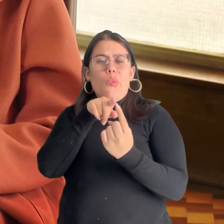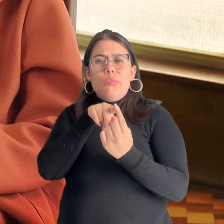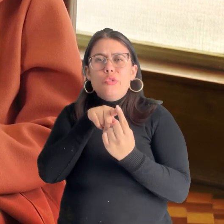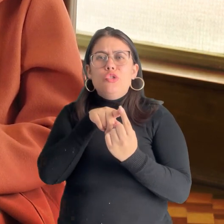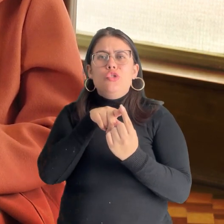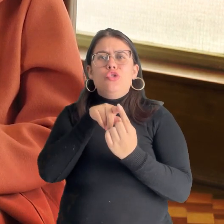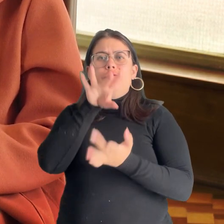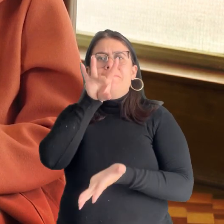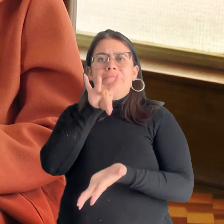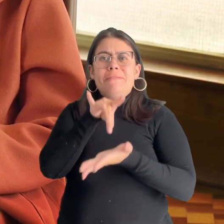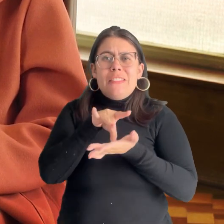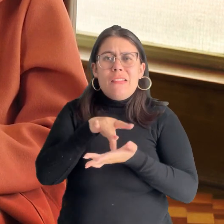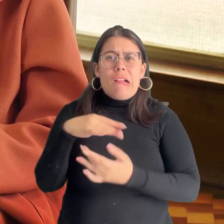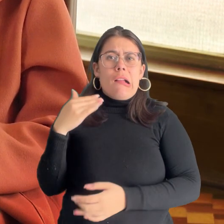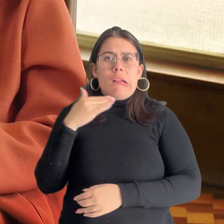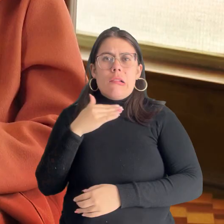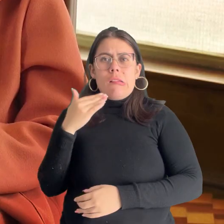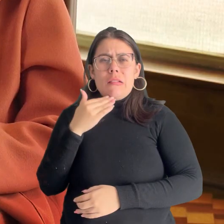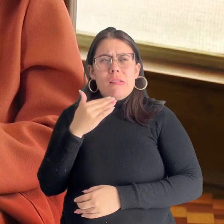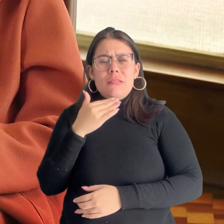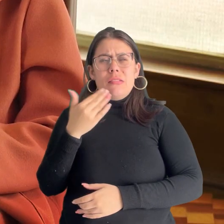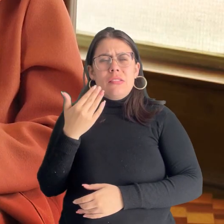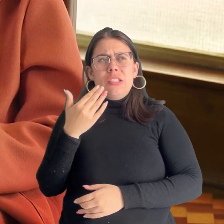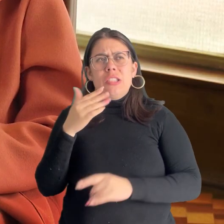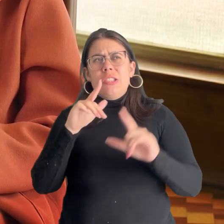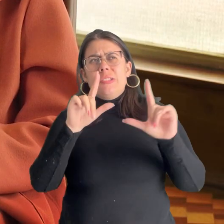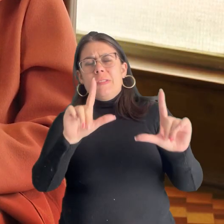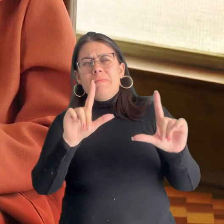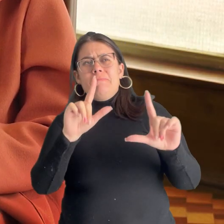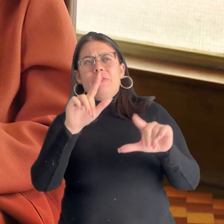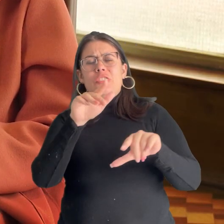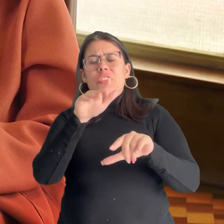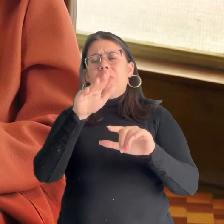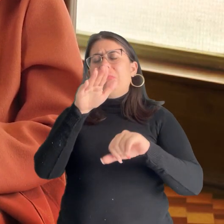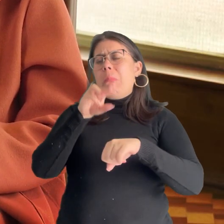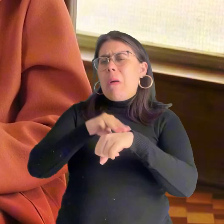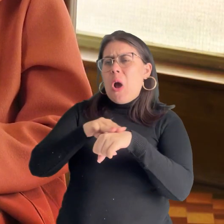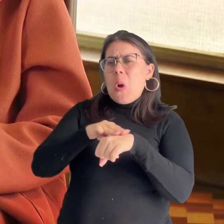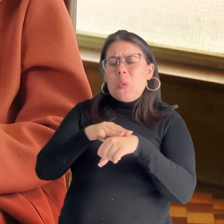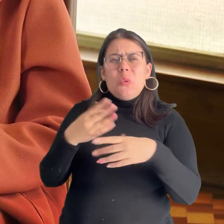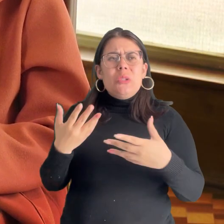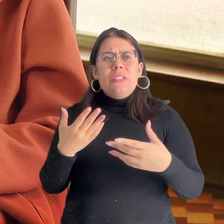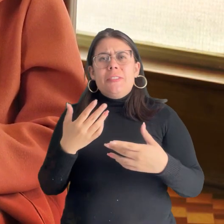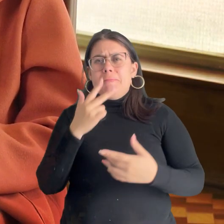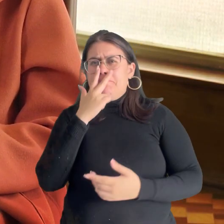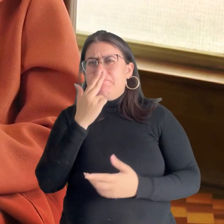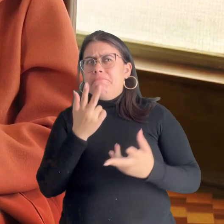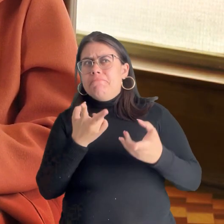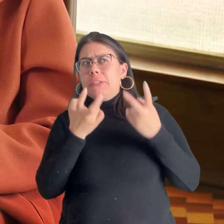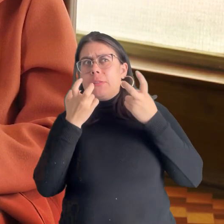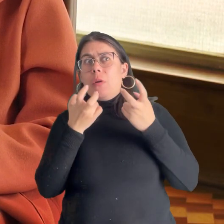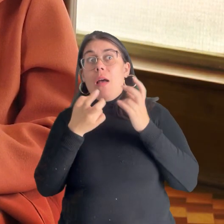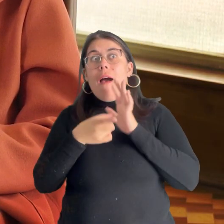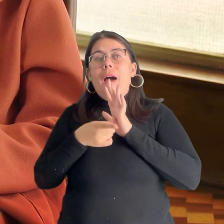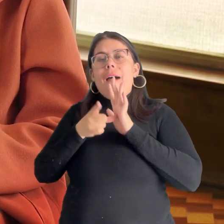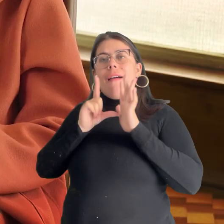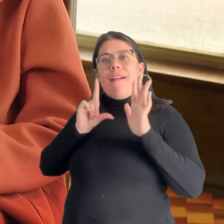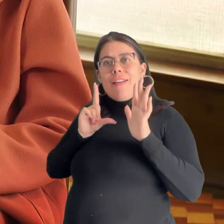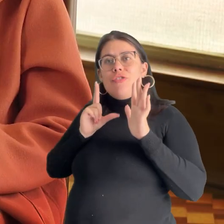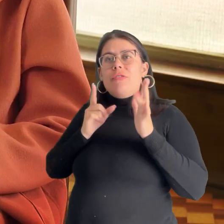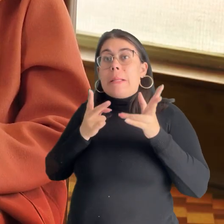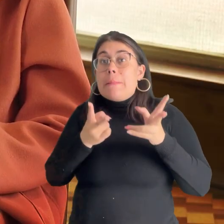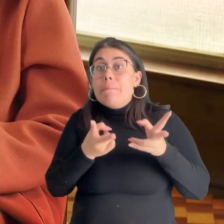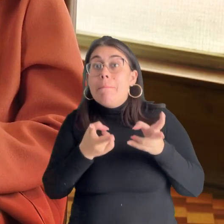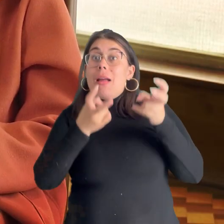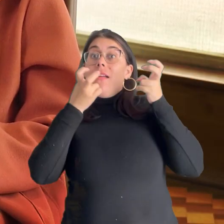tão mal feito, tão improvisado, foram deixados restos das tecelas anteriores. Então foi possível